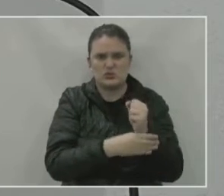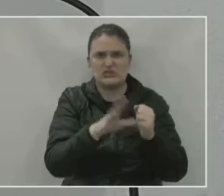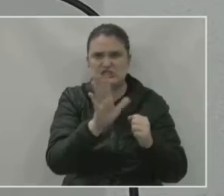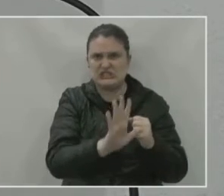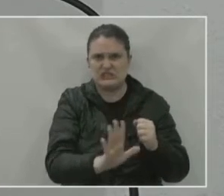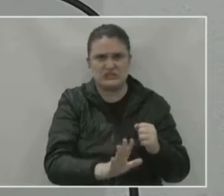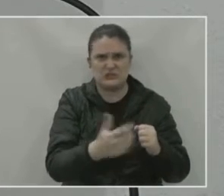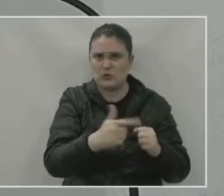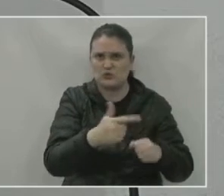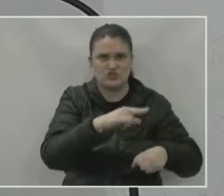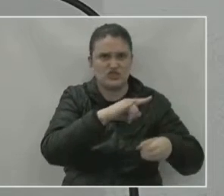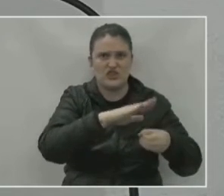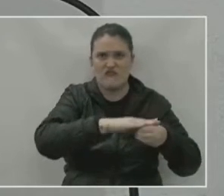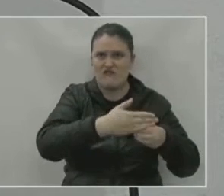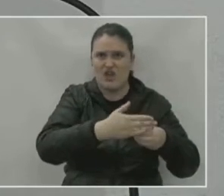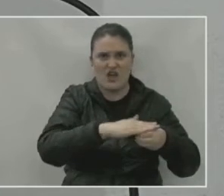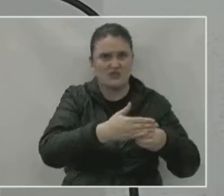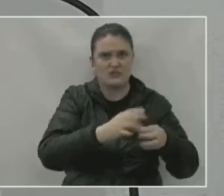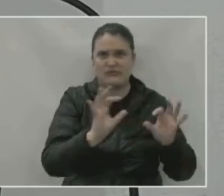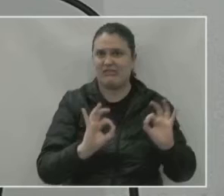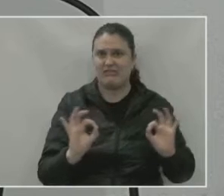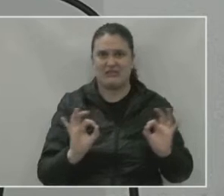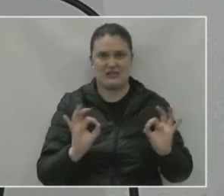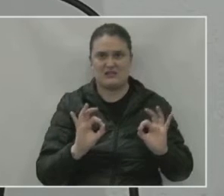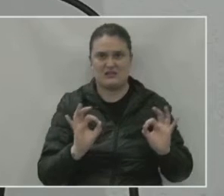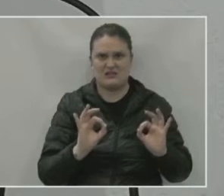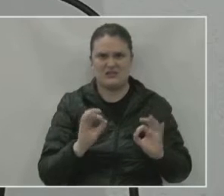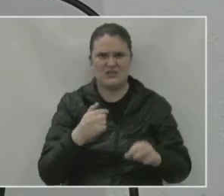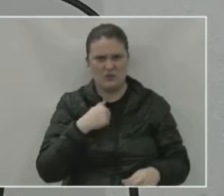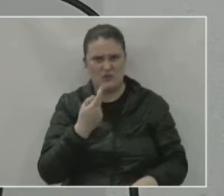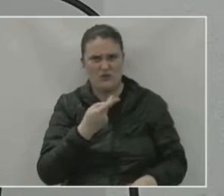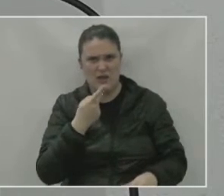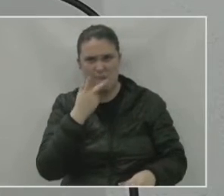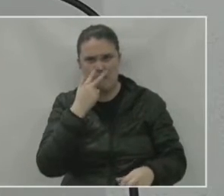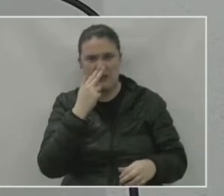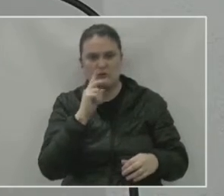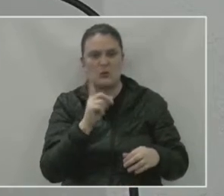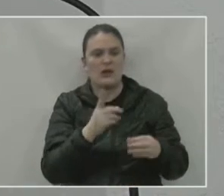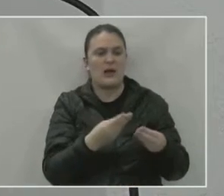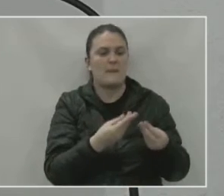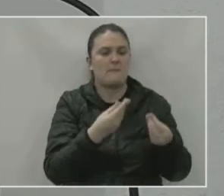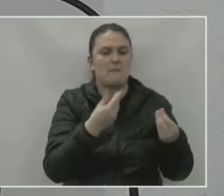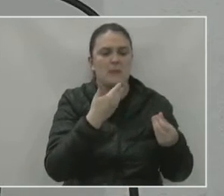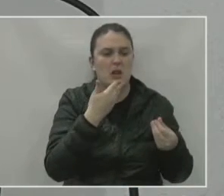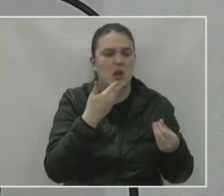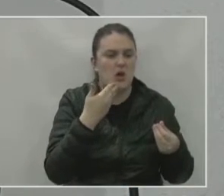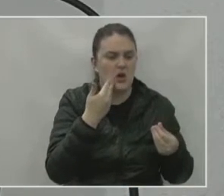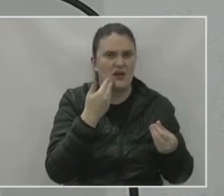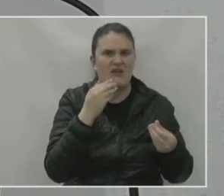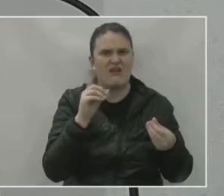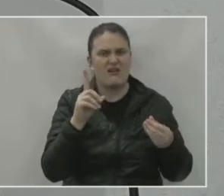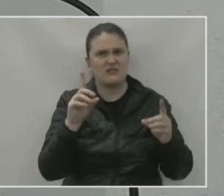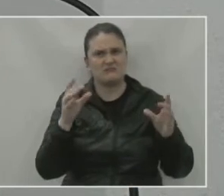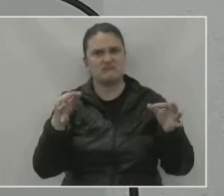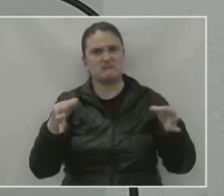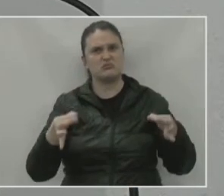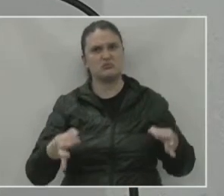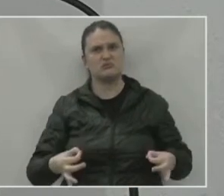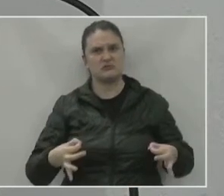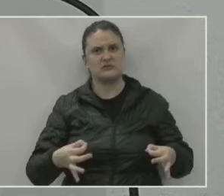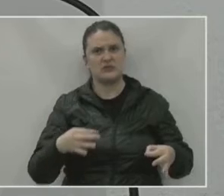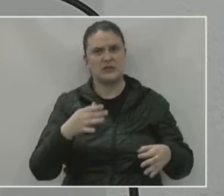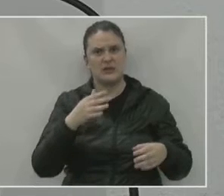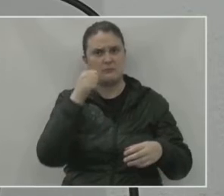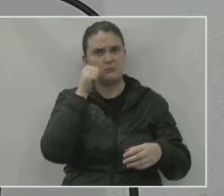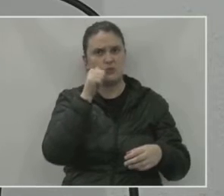cano. Como eu falo, não é para dar um conforto melhor, mas para dar um mínimo de dignidade ali para